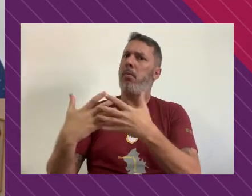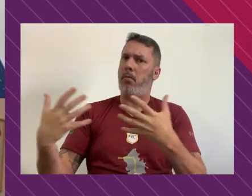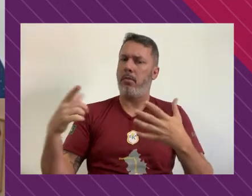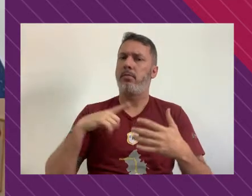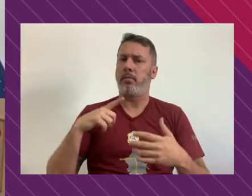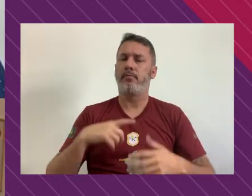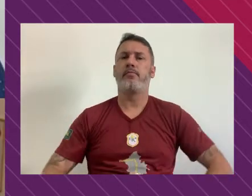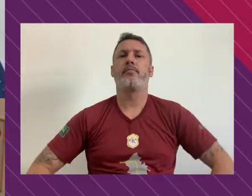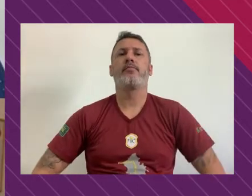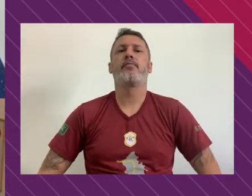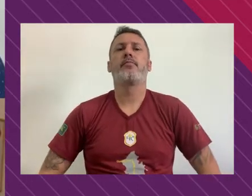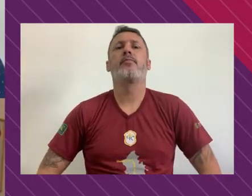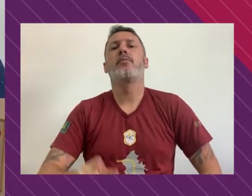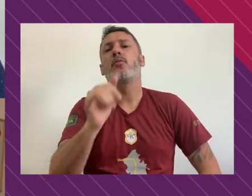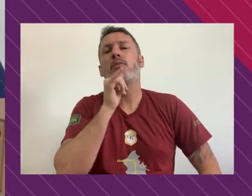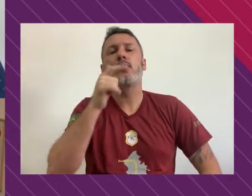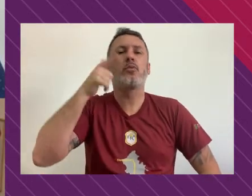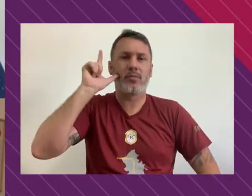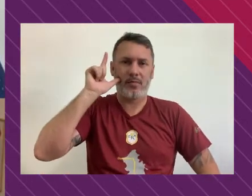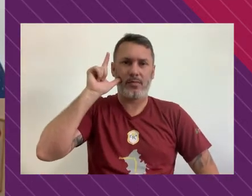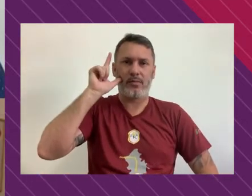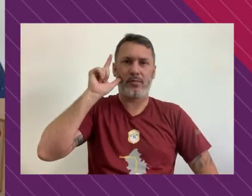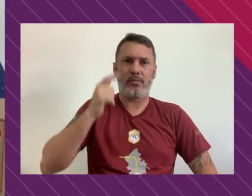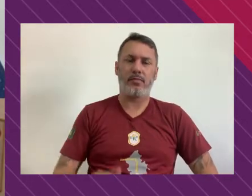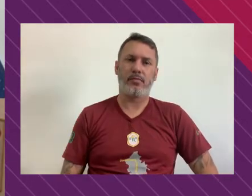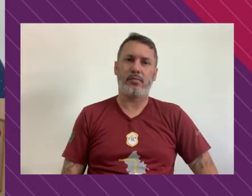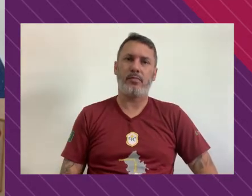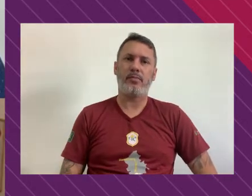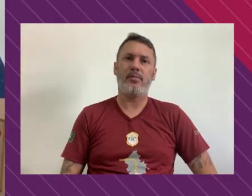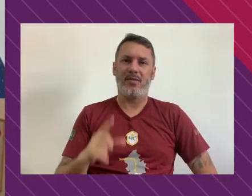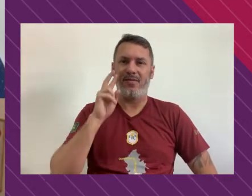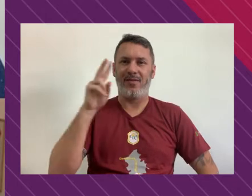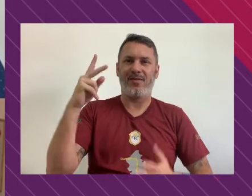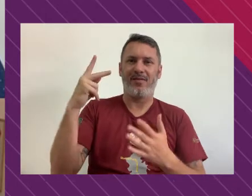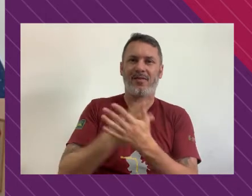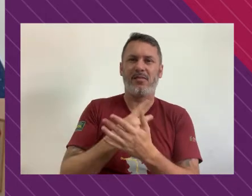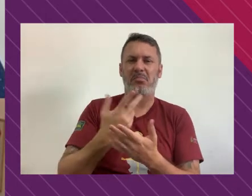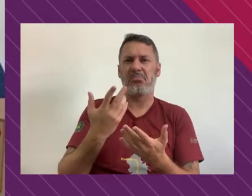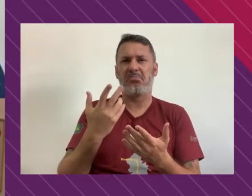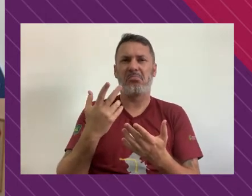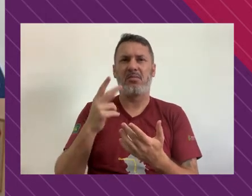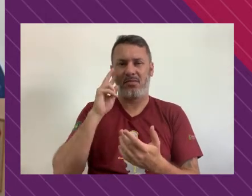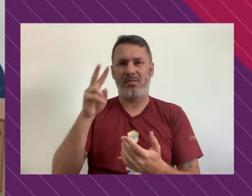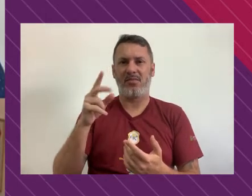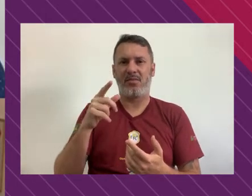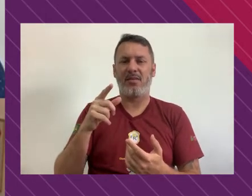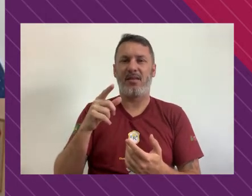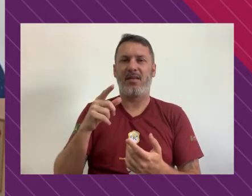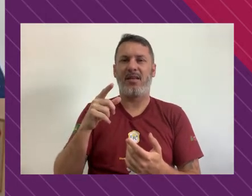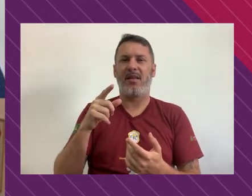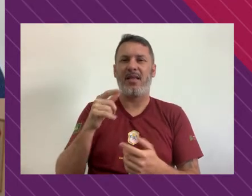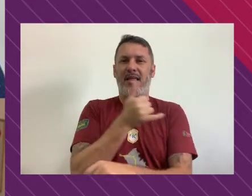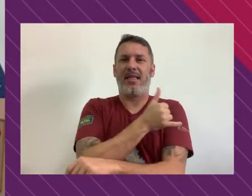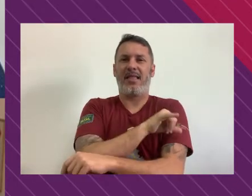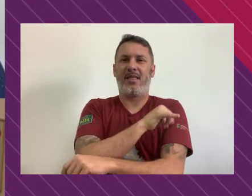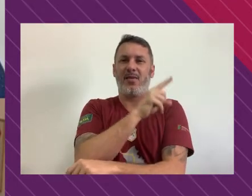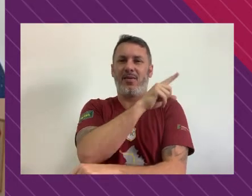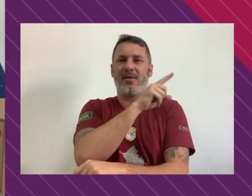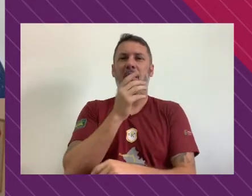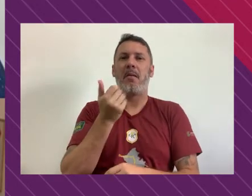de ontem, todo mundo viu aí o que aconteceu com a cidadã aspas aqui, que ofendeu lá no